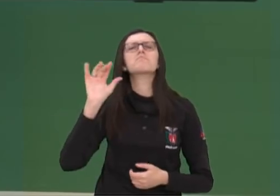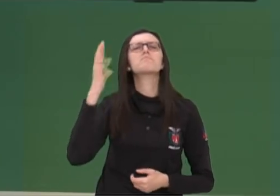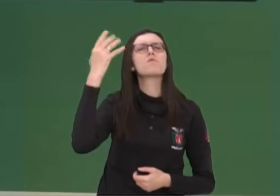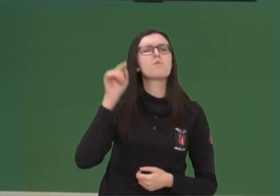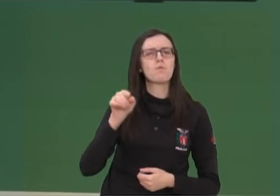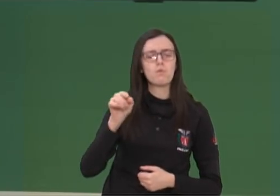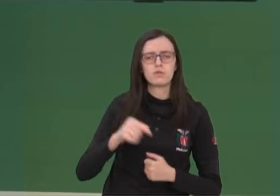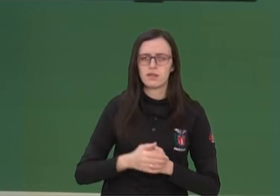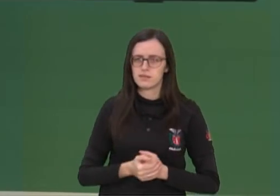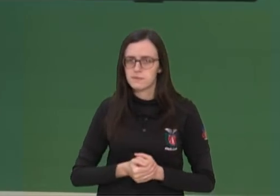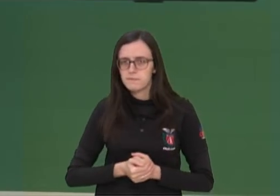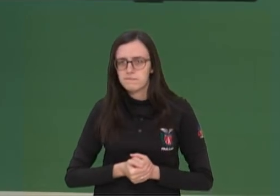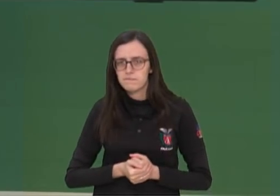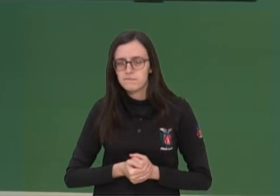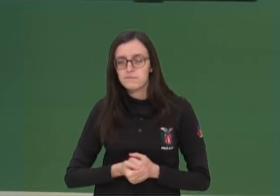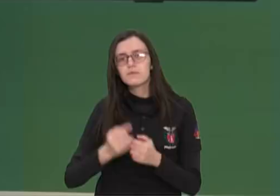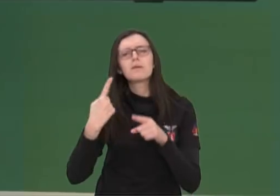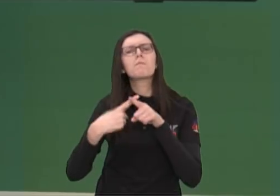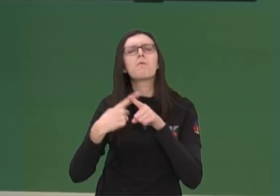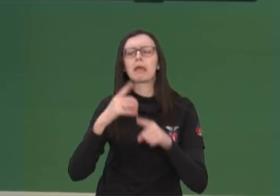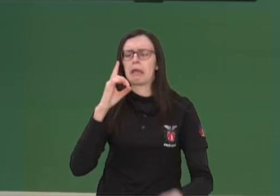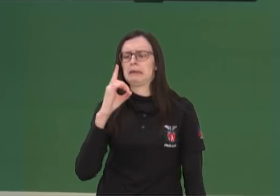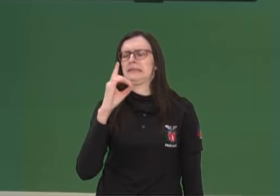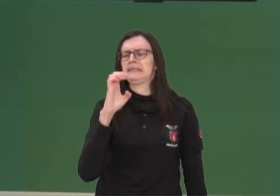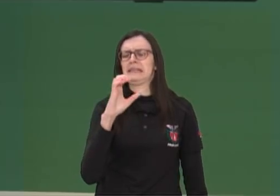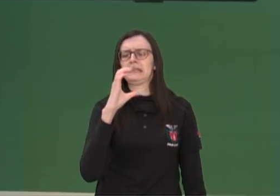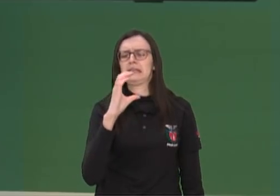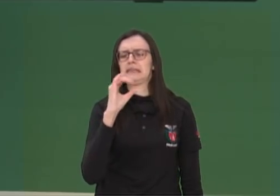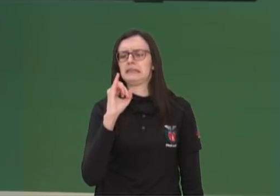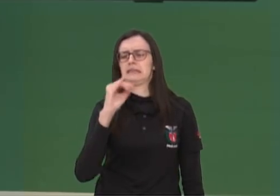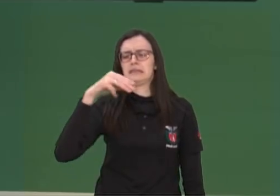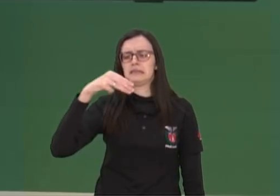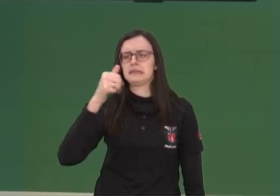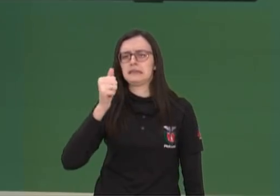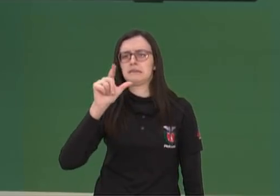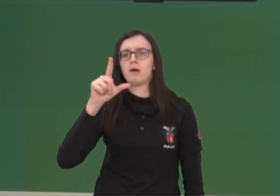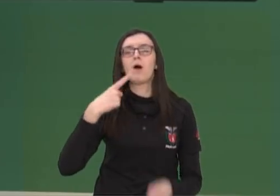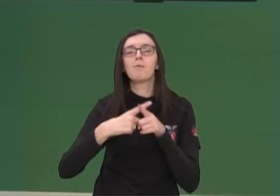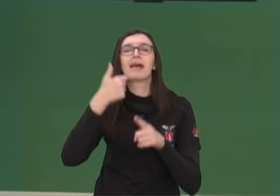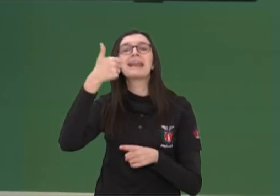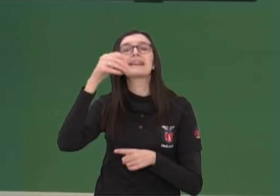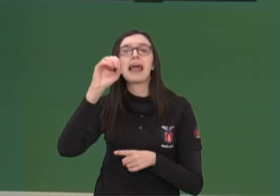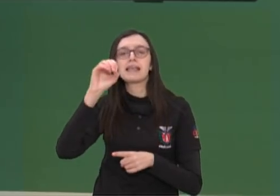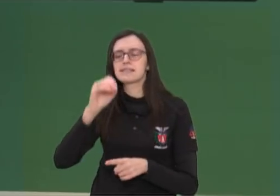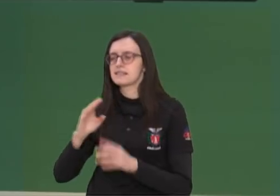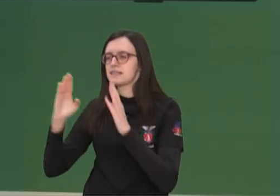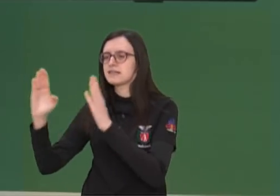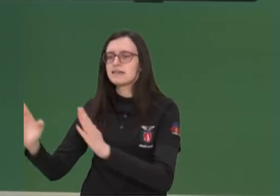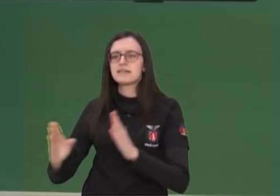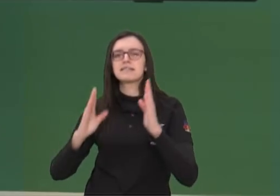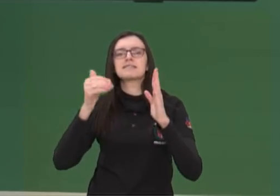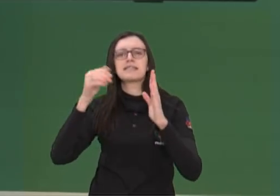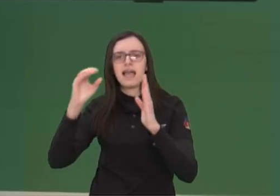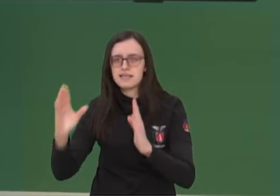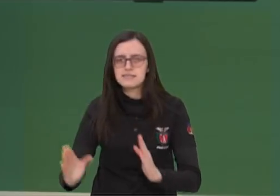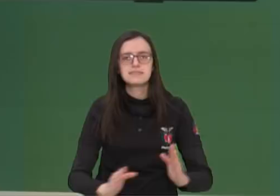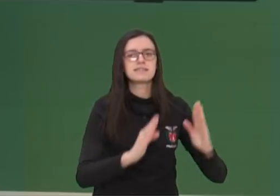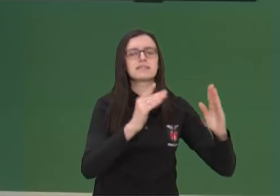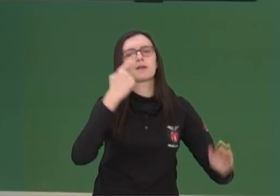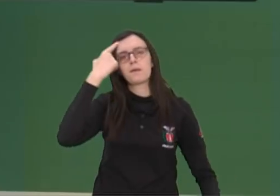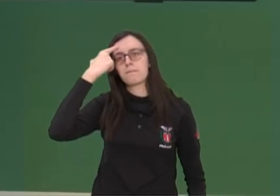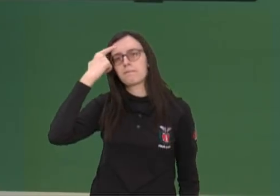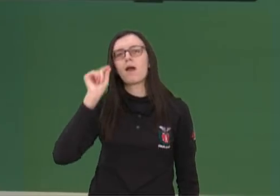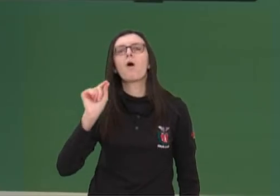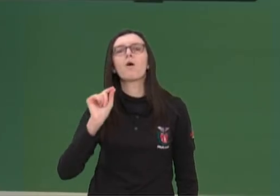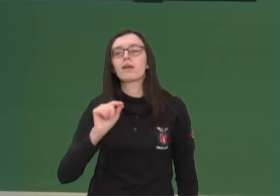acontece com ele? Por que decimal? Porque a gente vai de 10 em 10. Então, eu tenho que pensar que